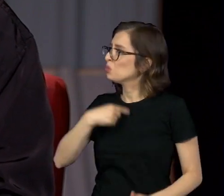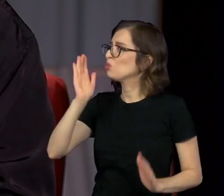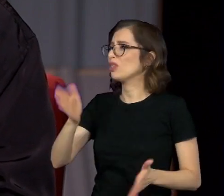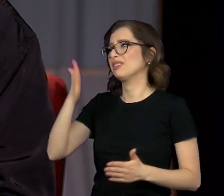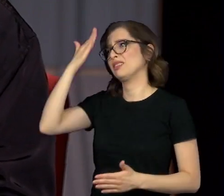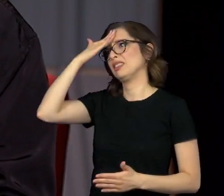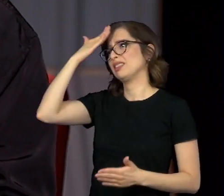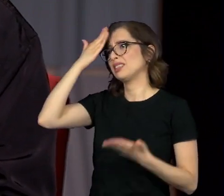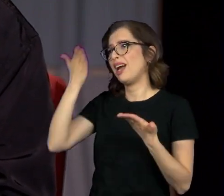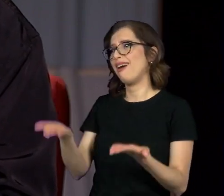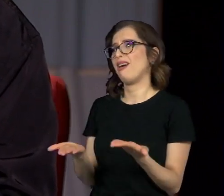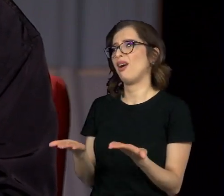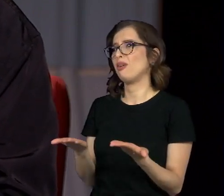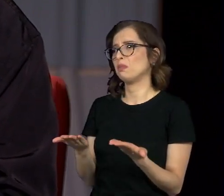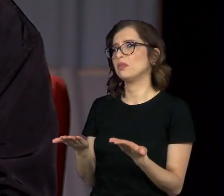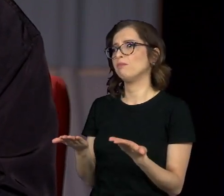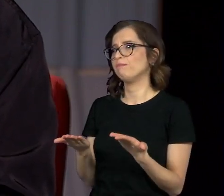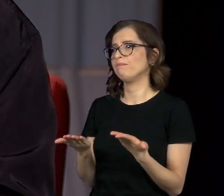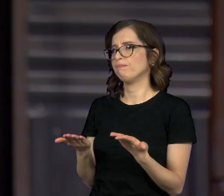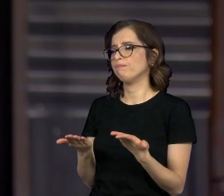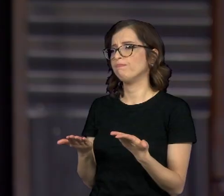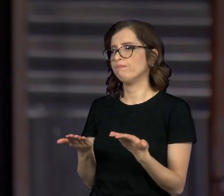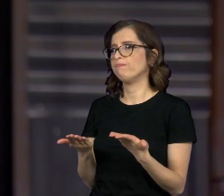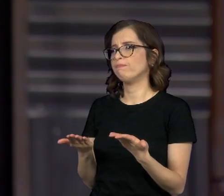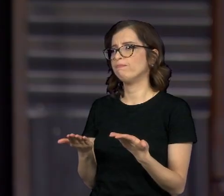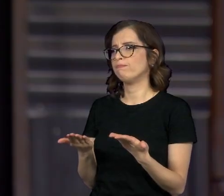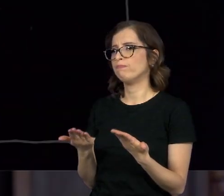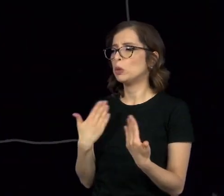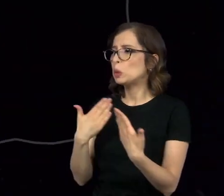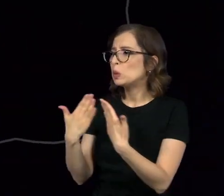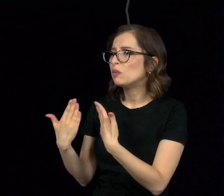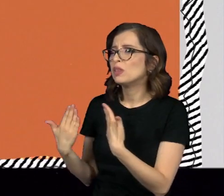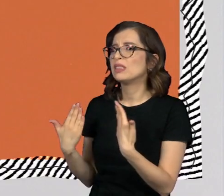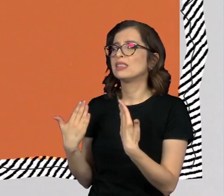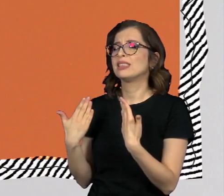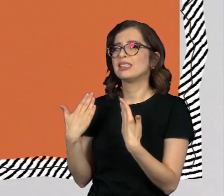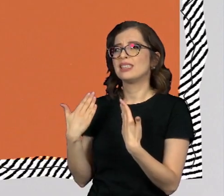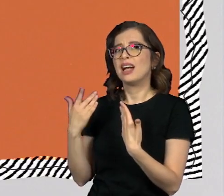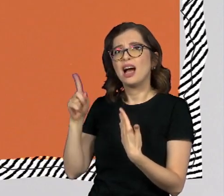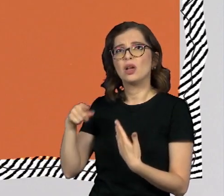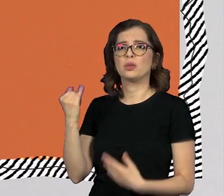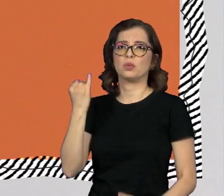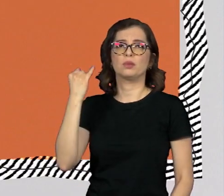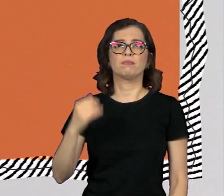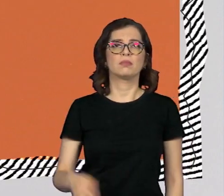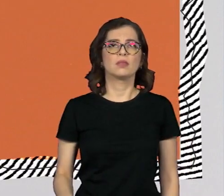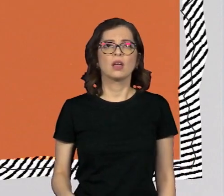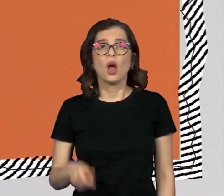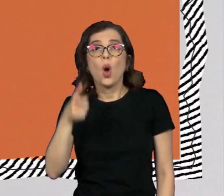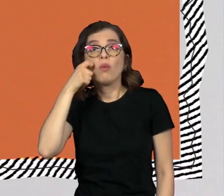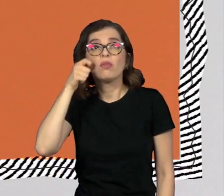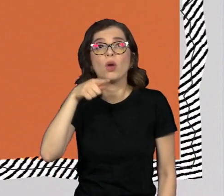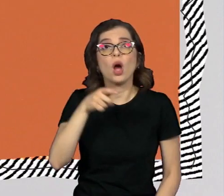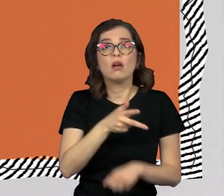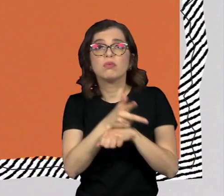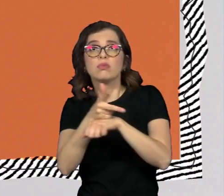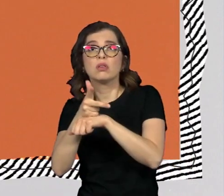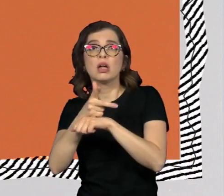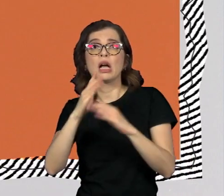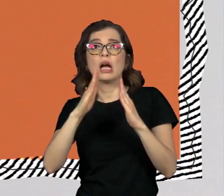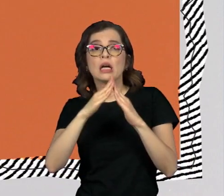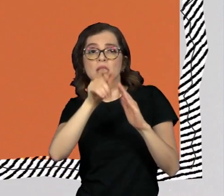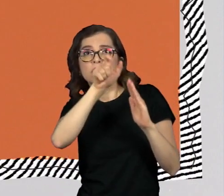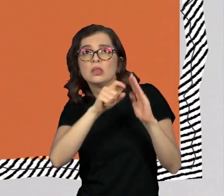estamos falando sobre isso, isso é importante. Estamos falando e filmando. Ao vivo, ó, o morador como é que tá aqui na casa de